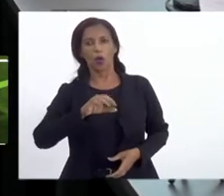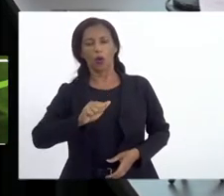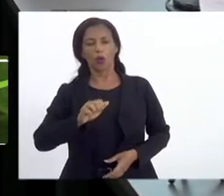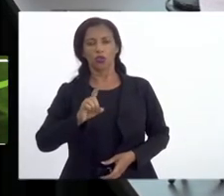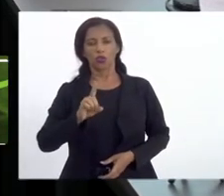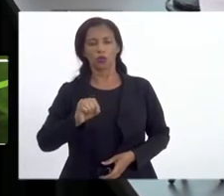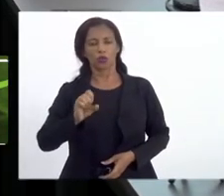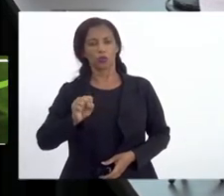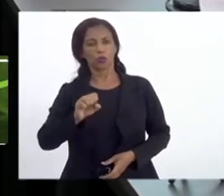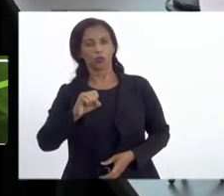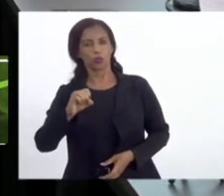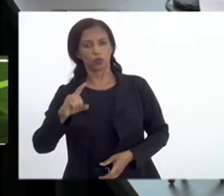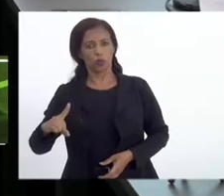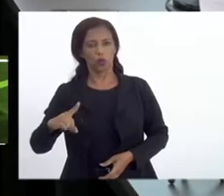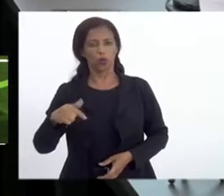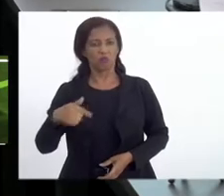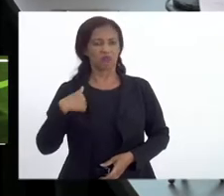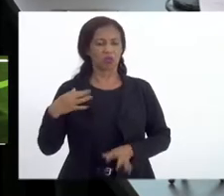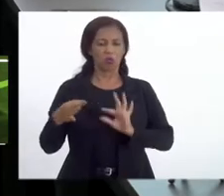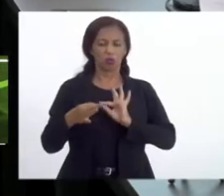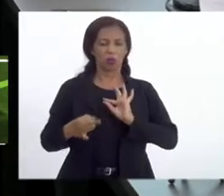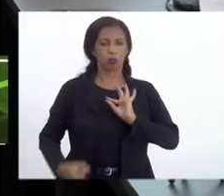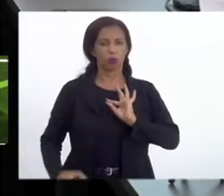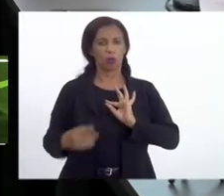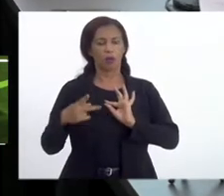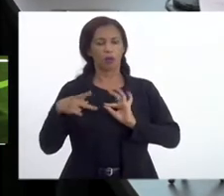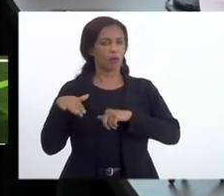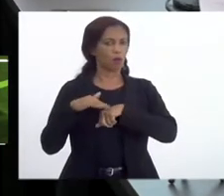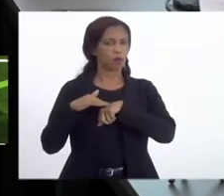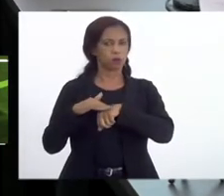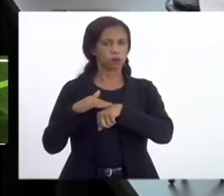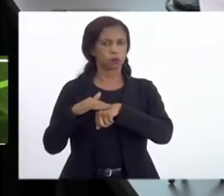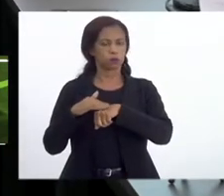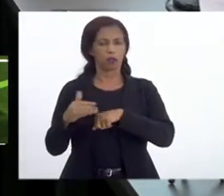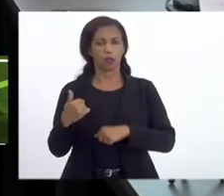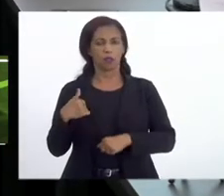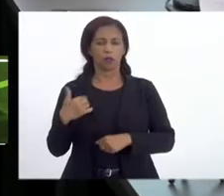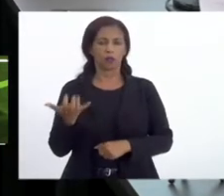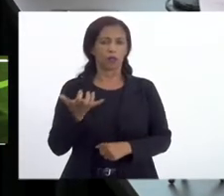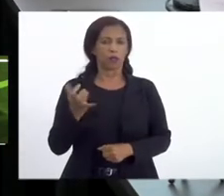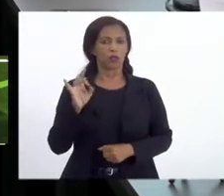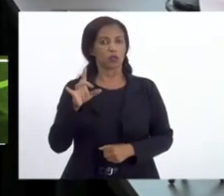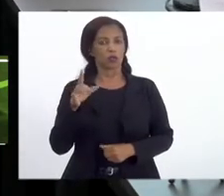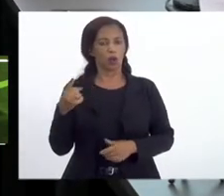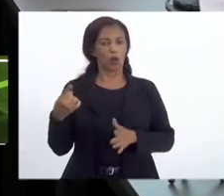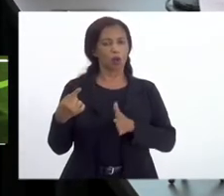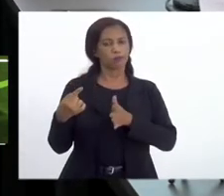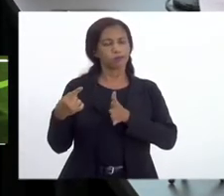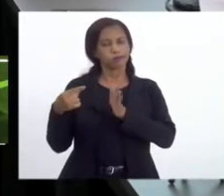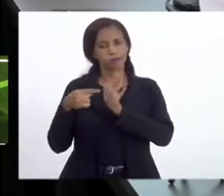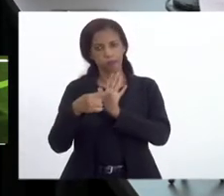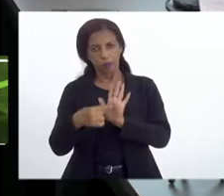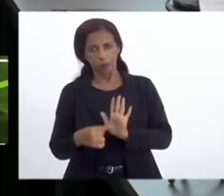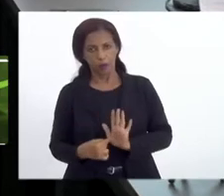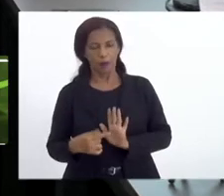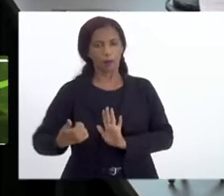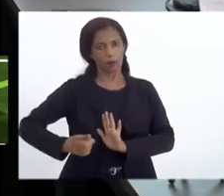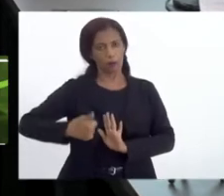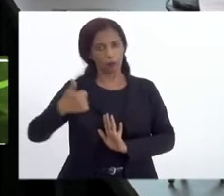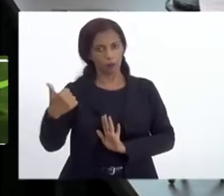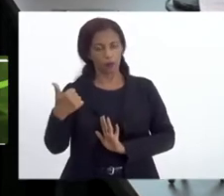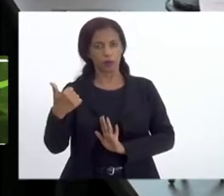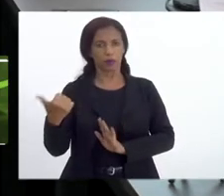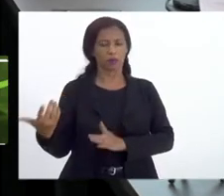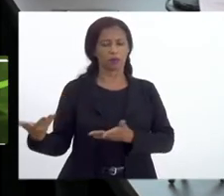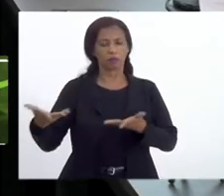Eduardo Vale, e eu não vou alongar minha conversa, eu gostaria apenas de sinalizar positivamente,